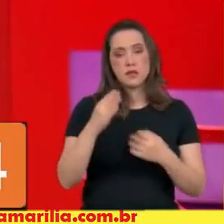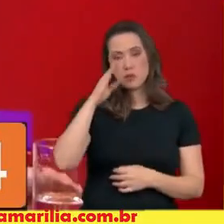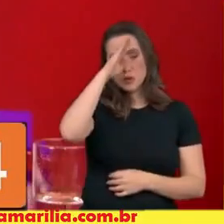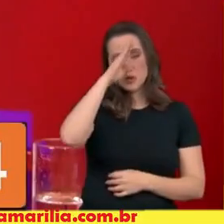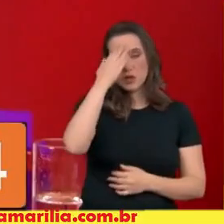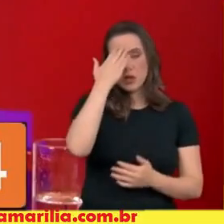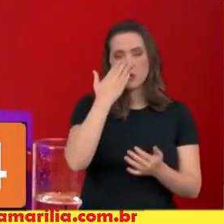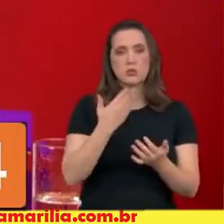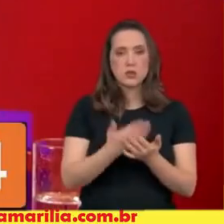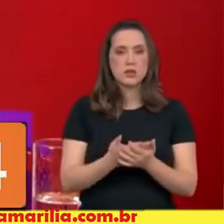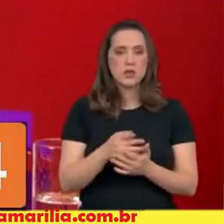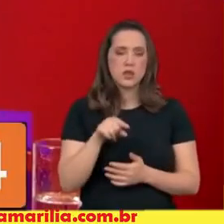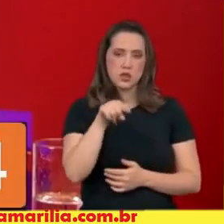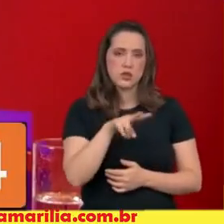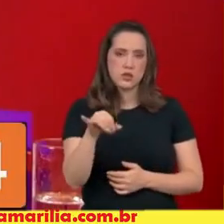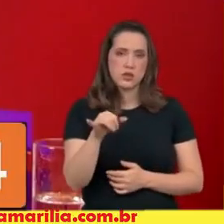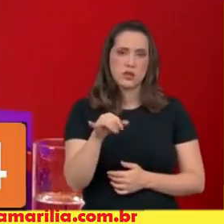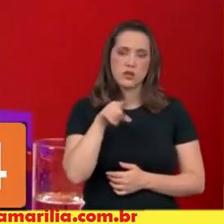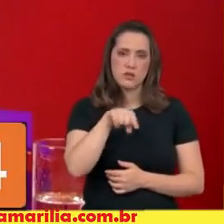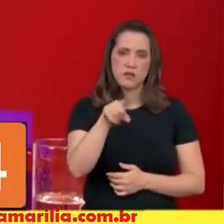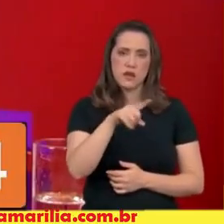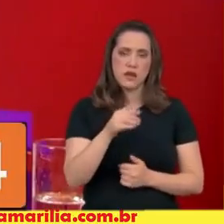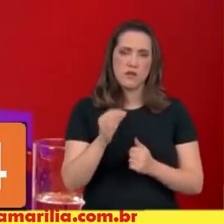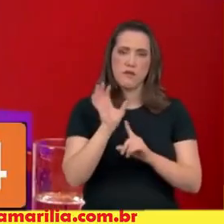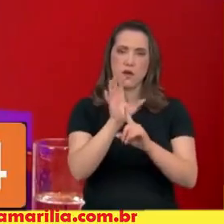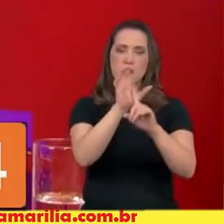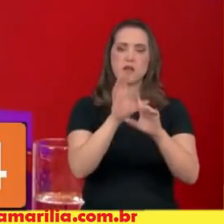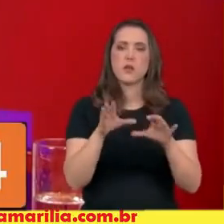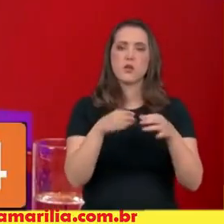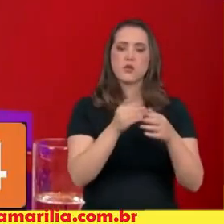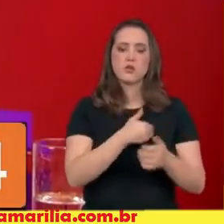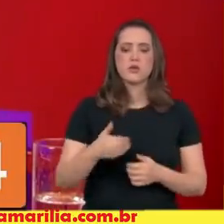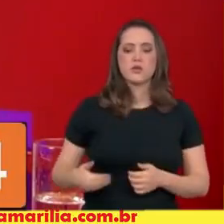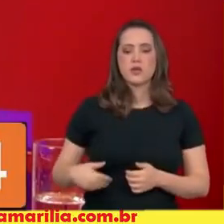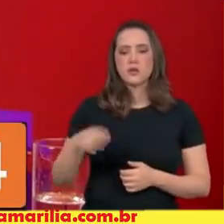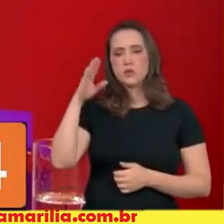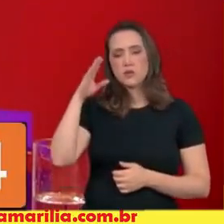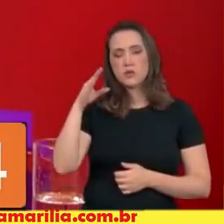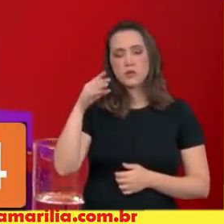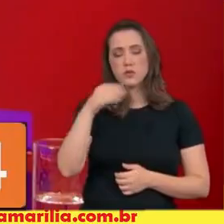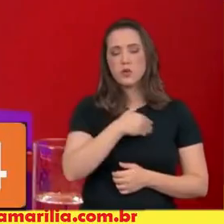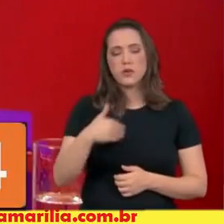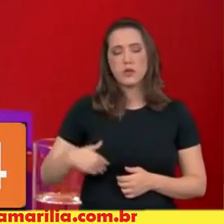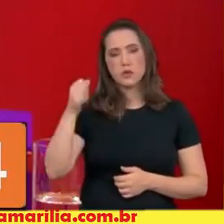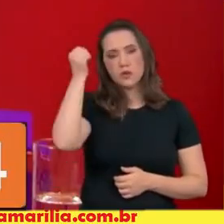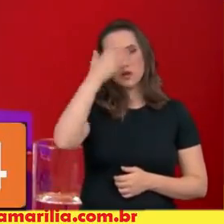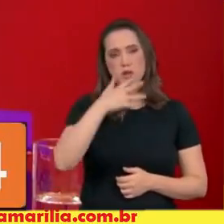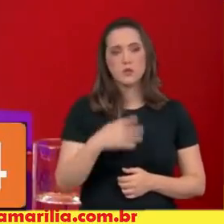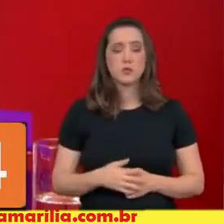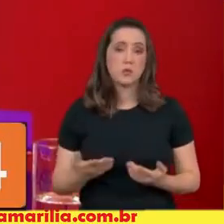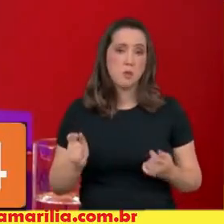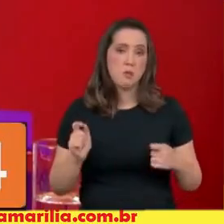vai pegar na sociedade, mas se pegar em Marco Rubio e algumas pessoas poderosas no Estado,